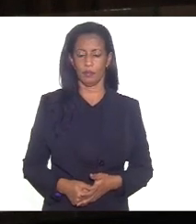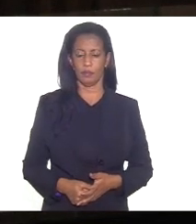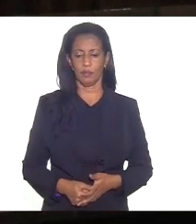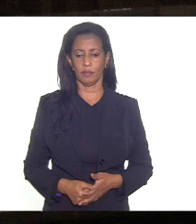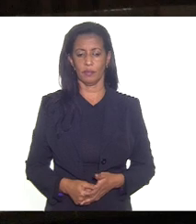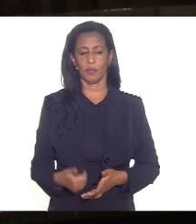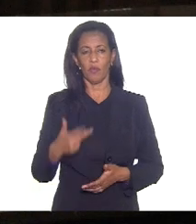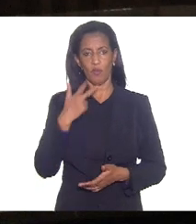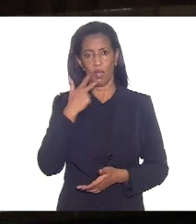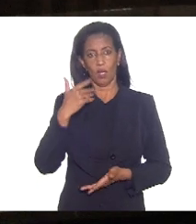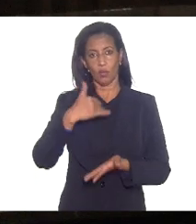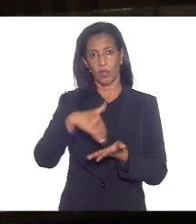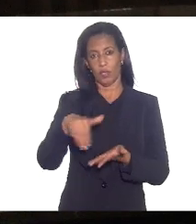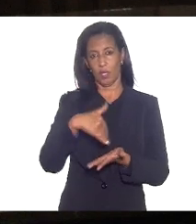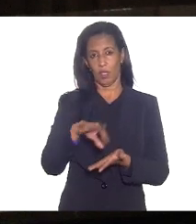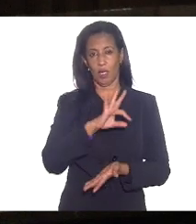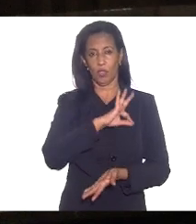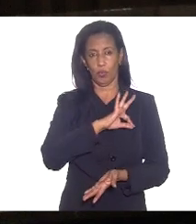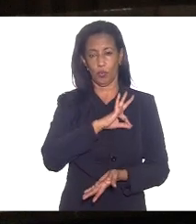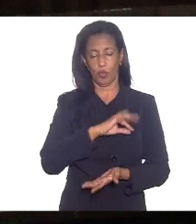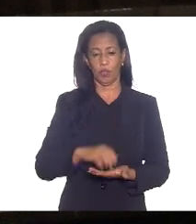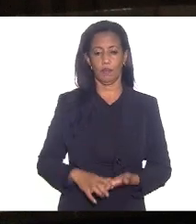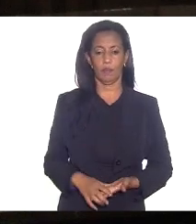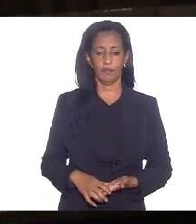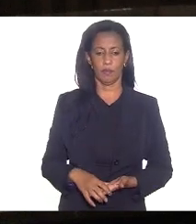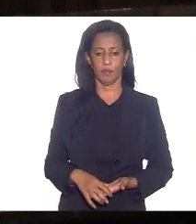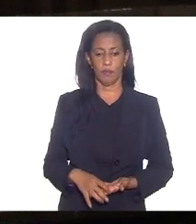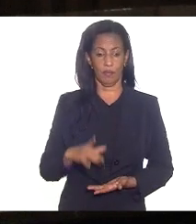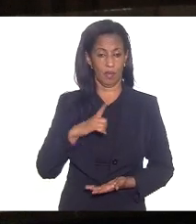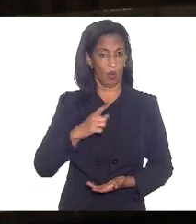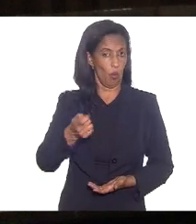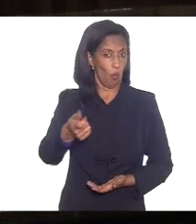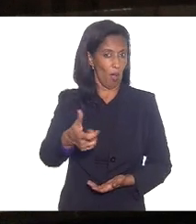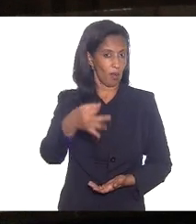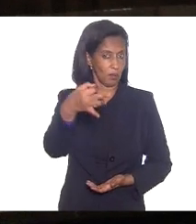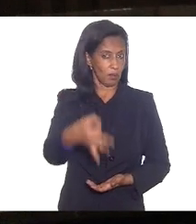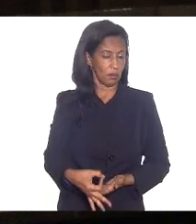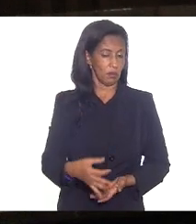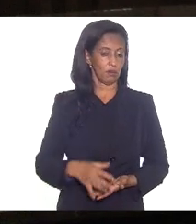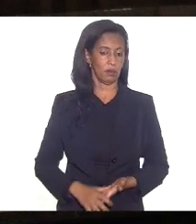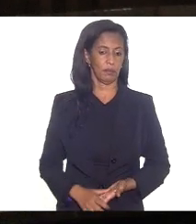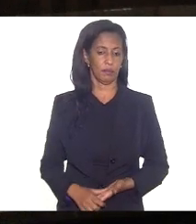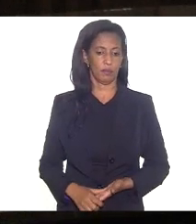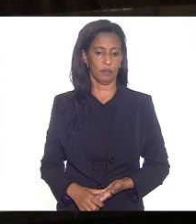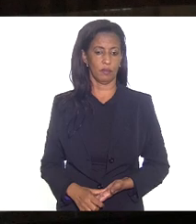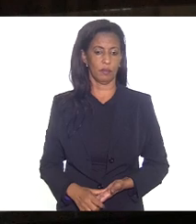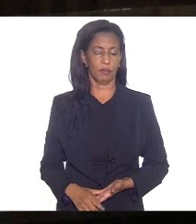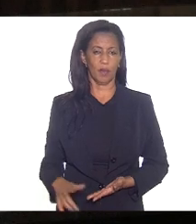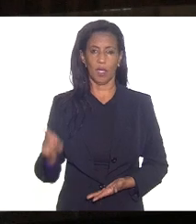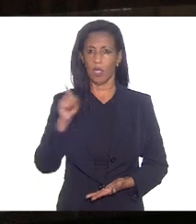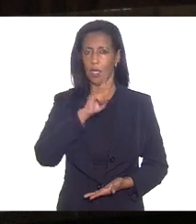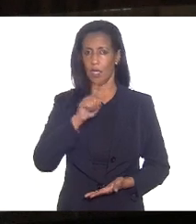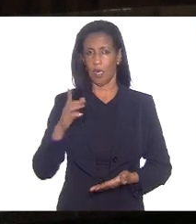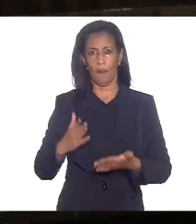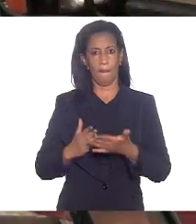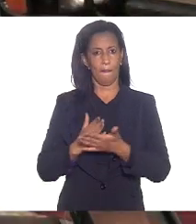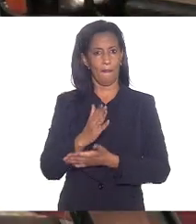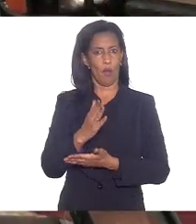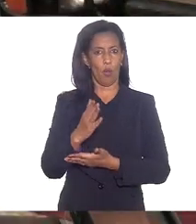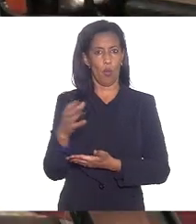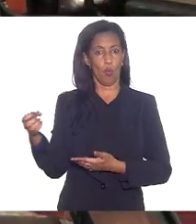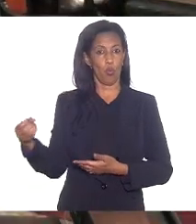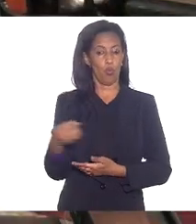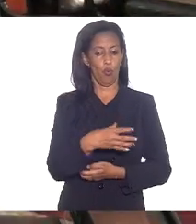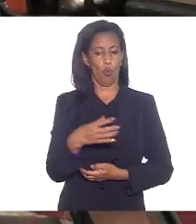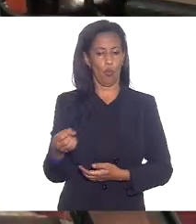nosso secretário de Polícia Militar, Rogério Figueiredo, eu tenho quase que certeza que não passa um novo